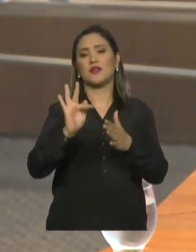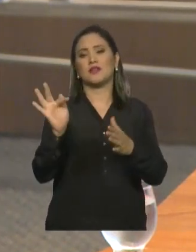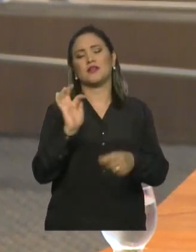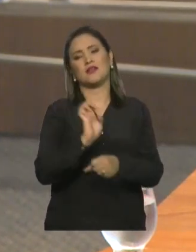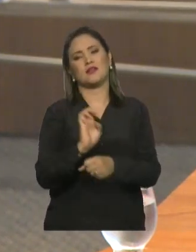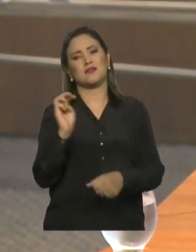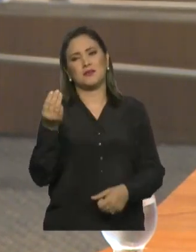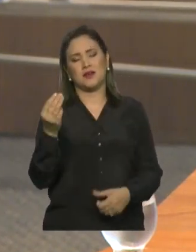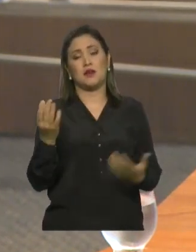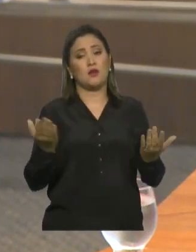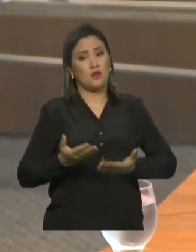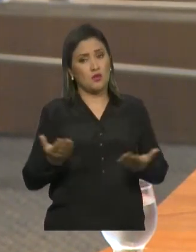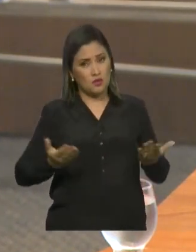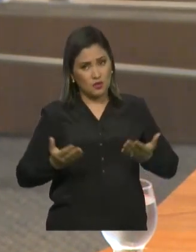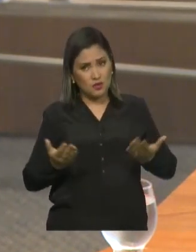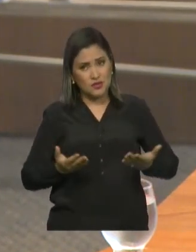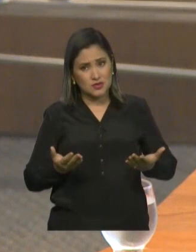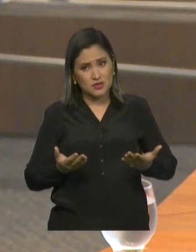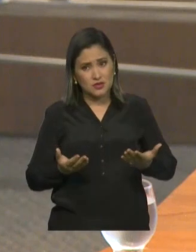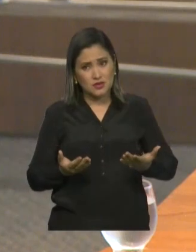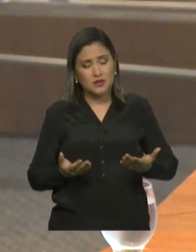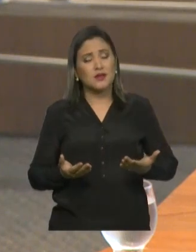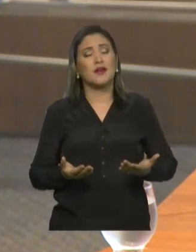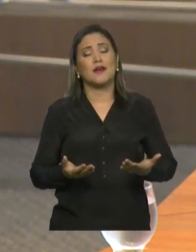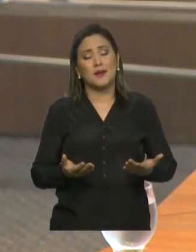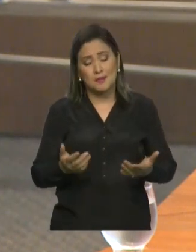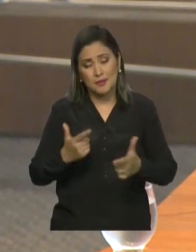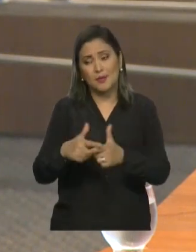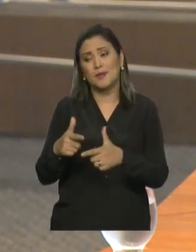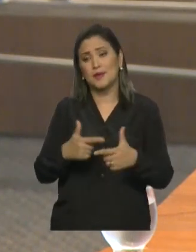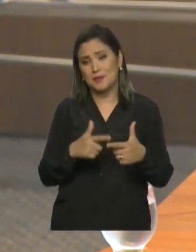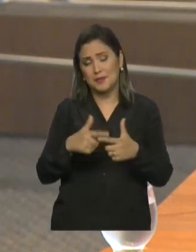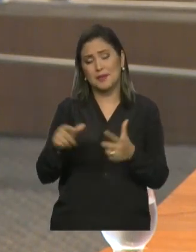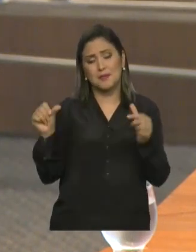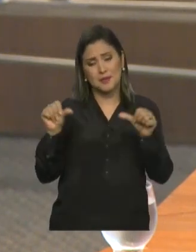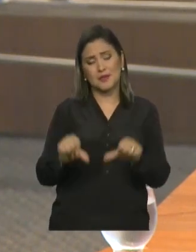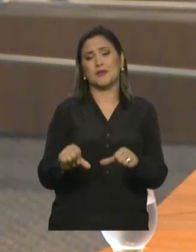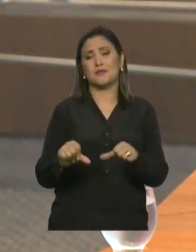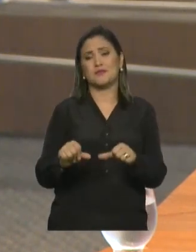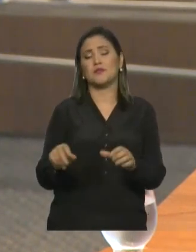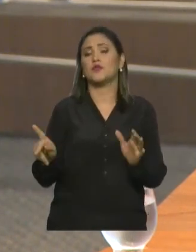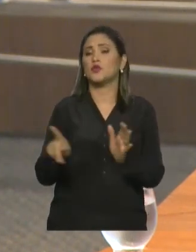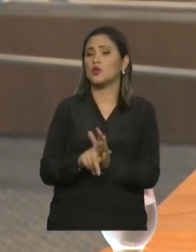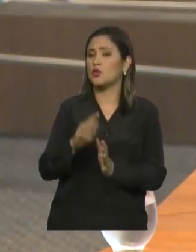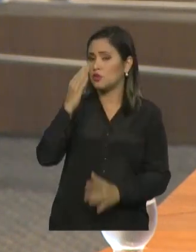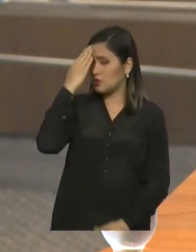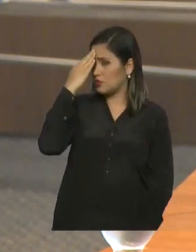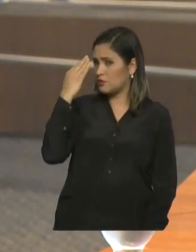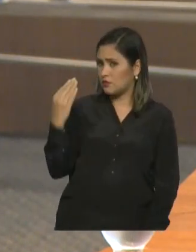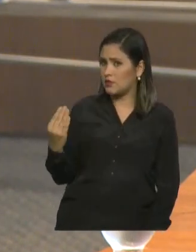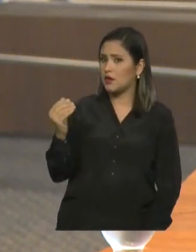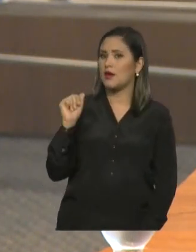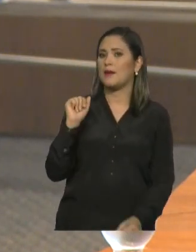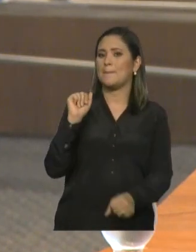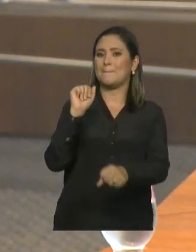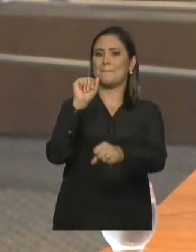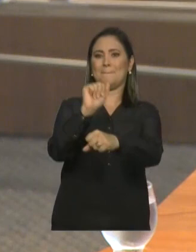E hoje nós estamos vendo aí o transtorno, os donos de transporte alternativos bloqueando as